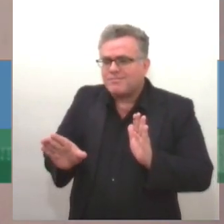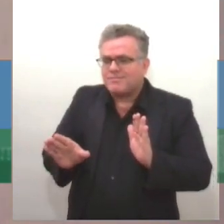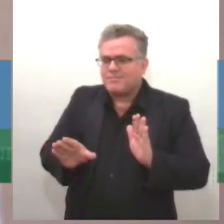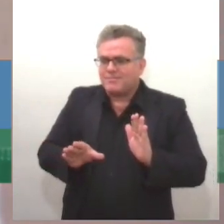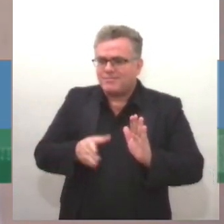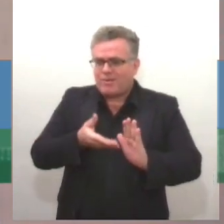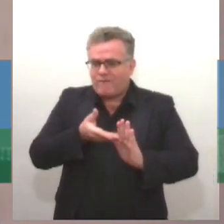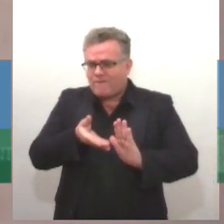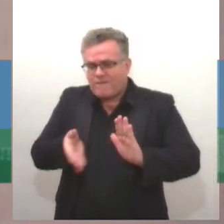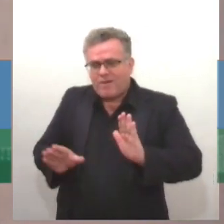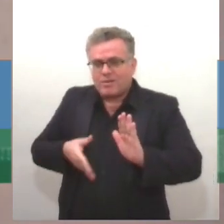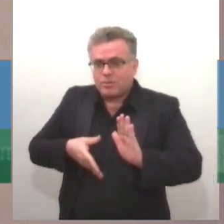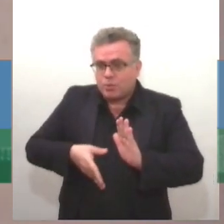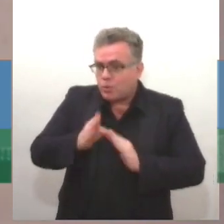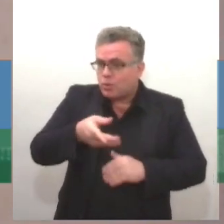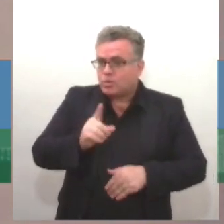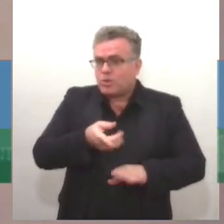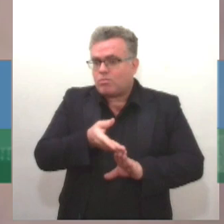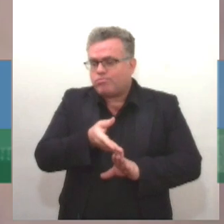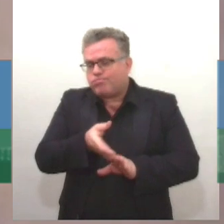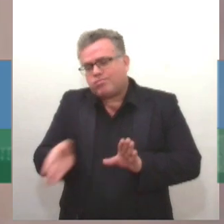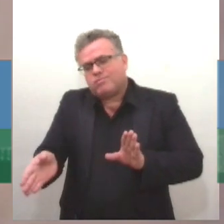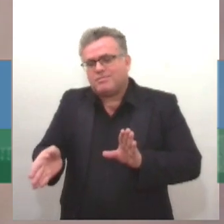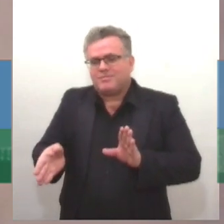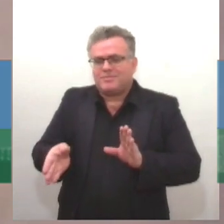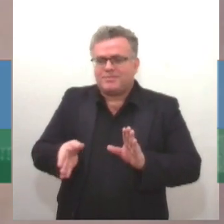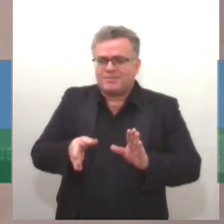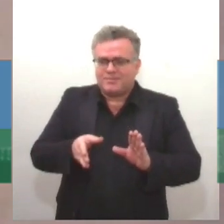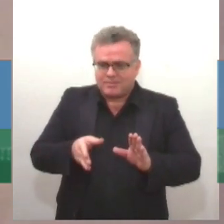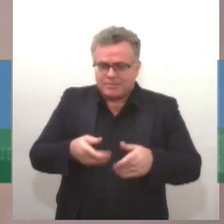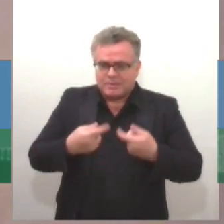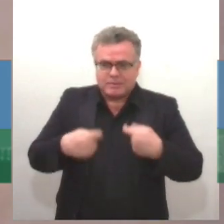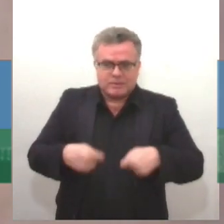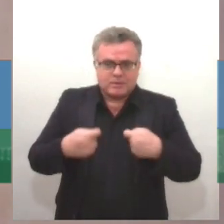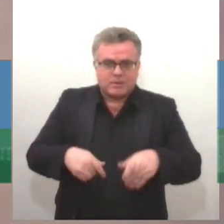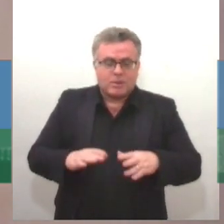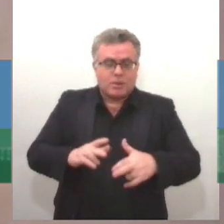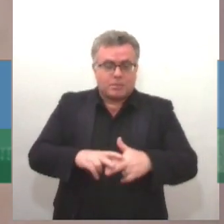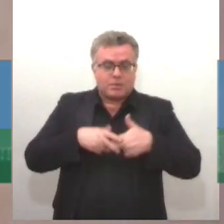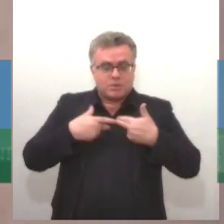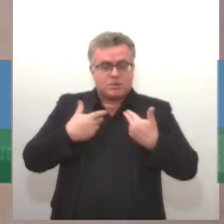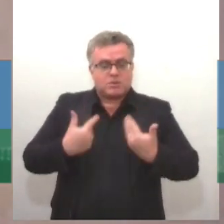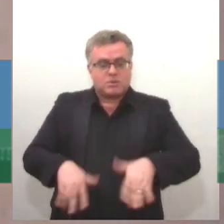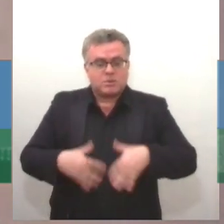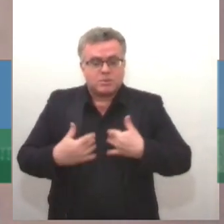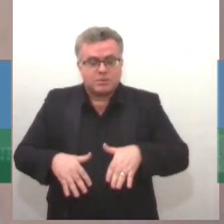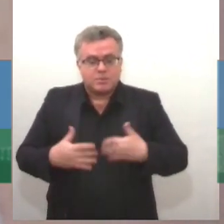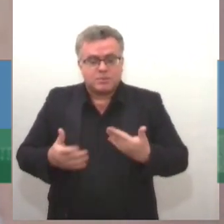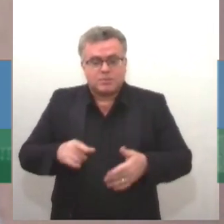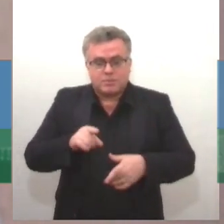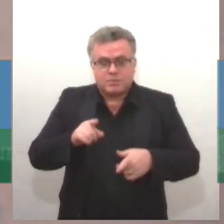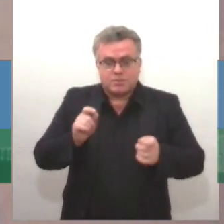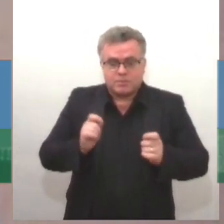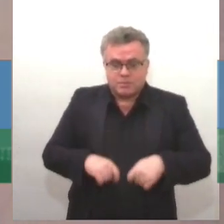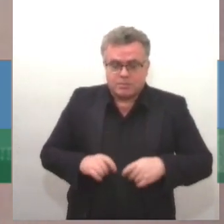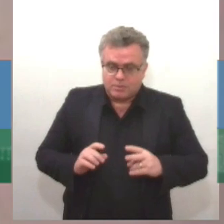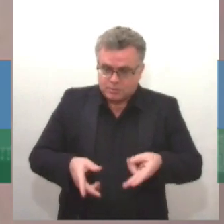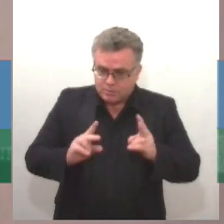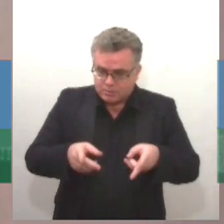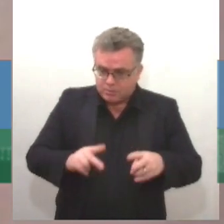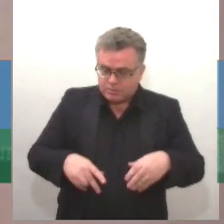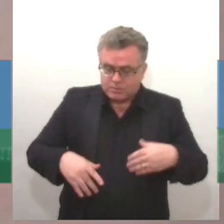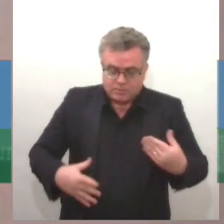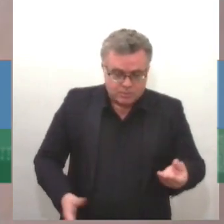corrente líquida com o pessoal já é muito, né? Então, você colocar ainda mais despesas